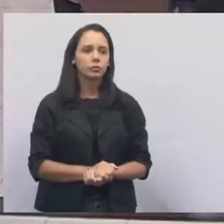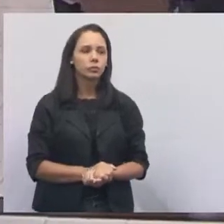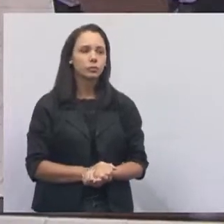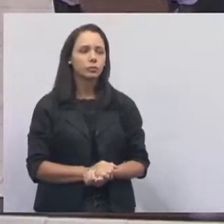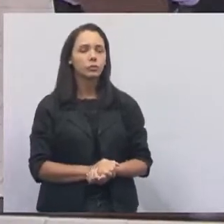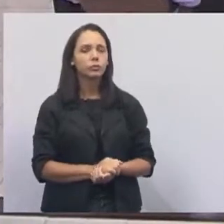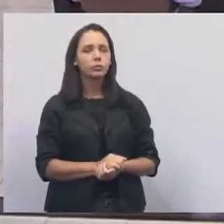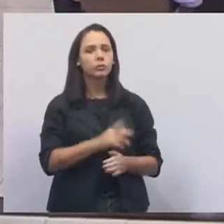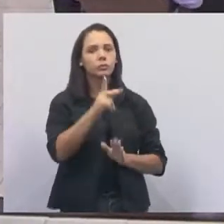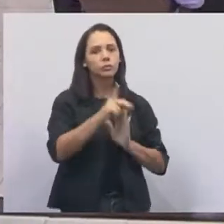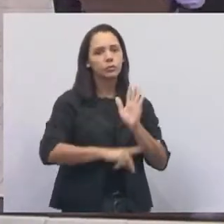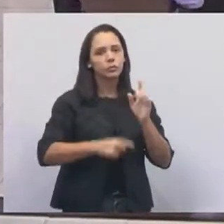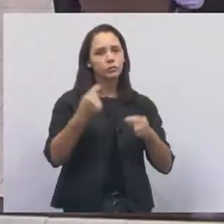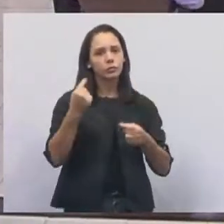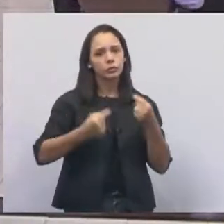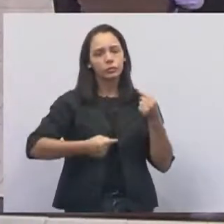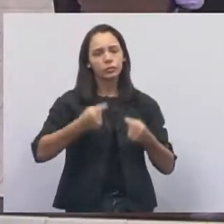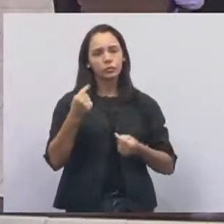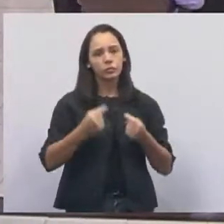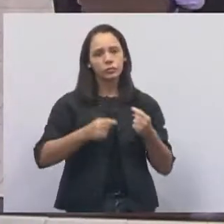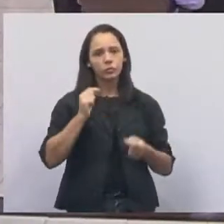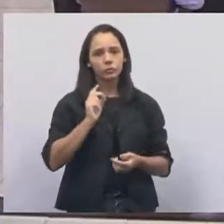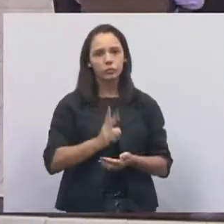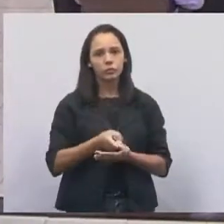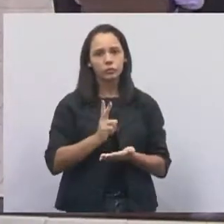projeto continua a discussão